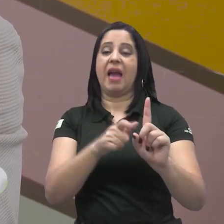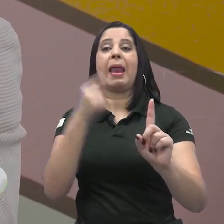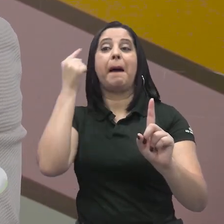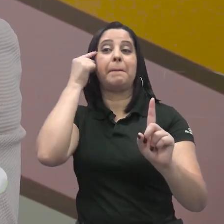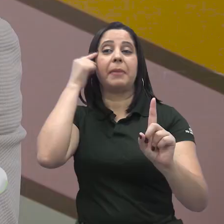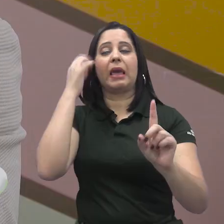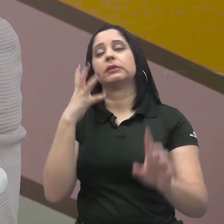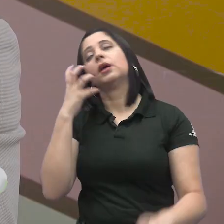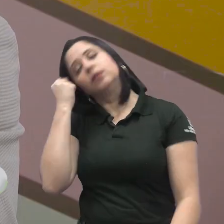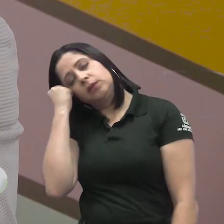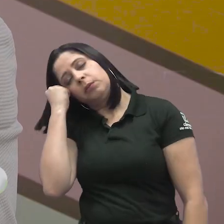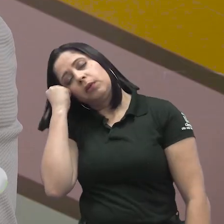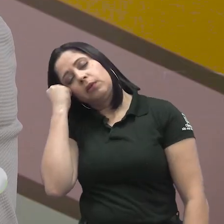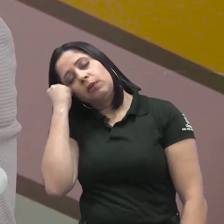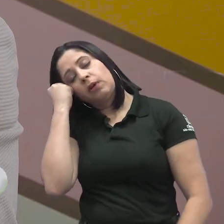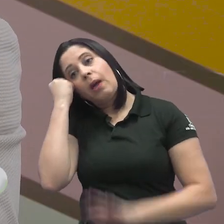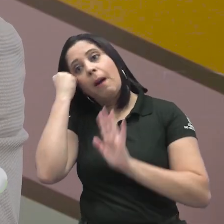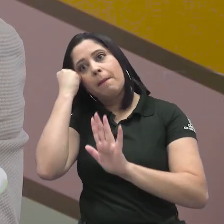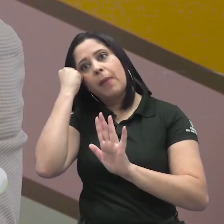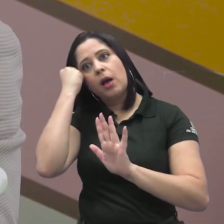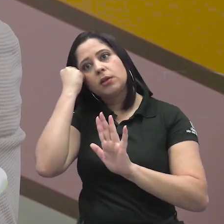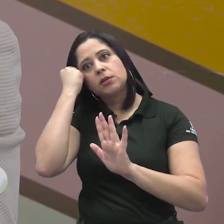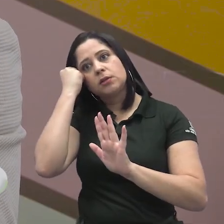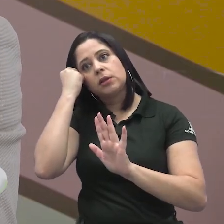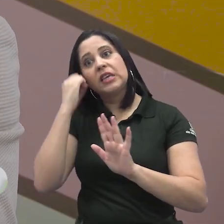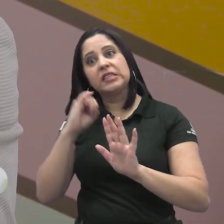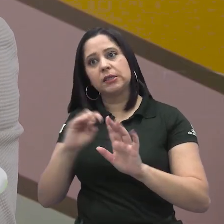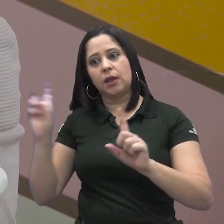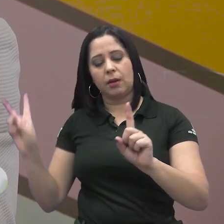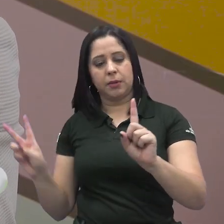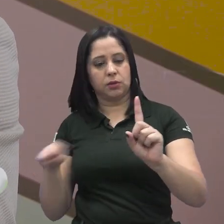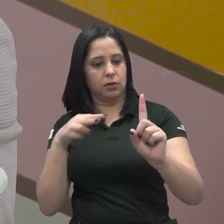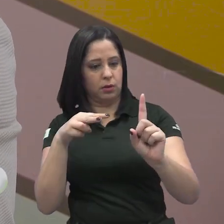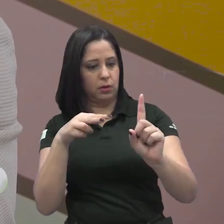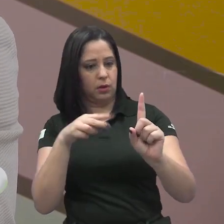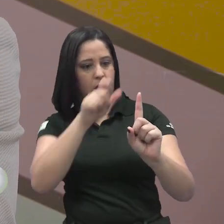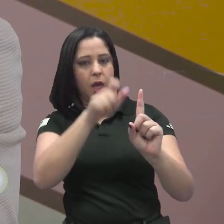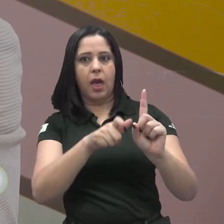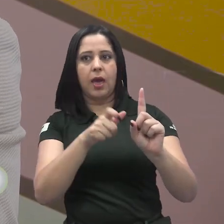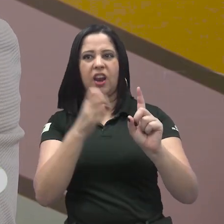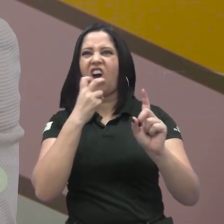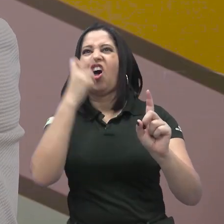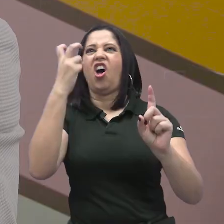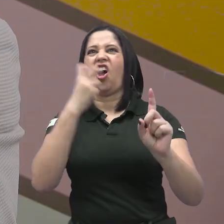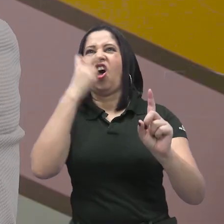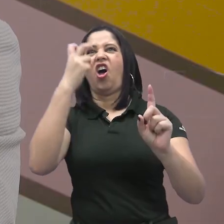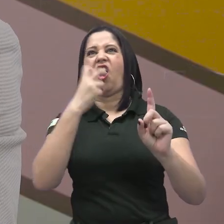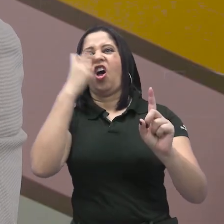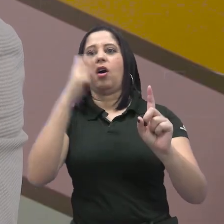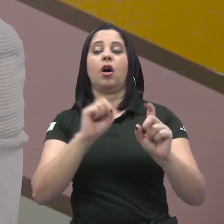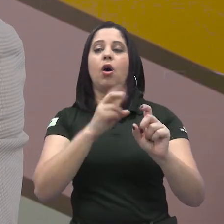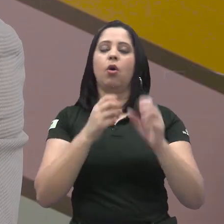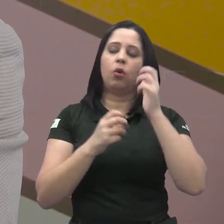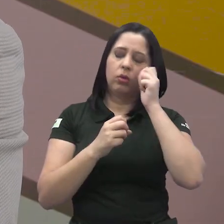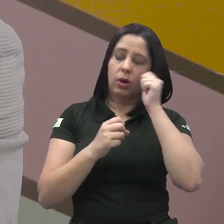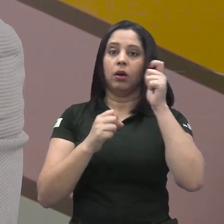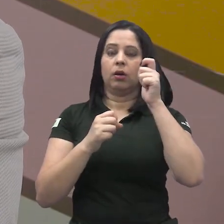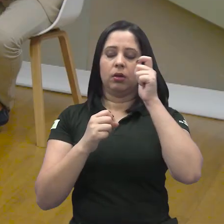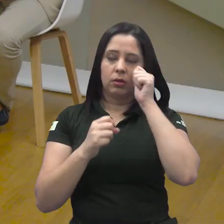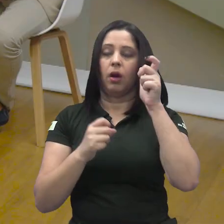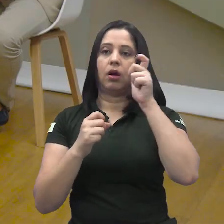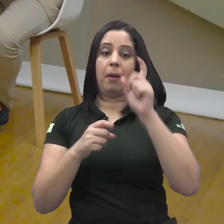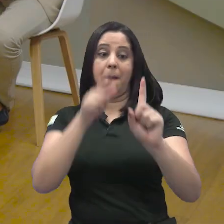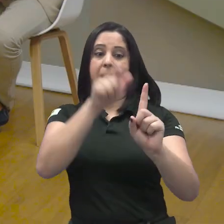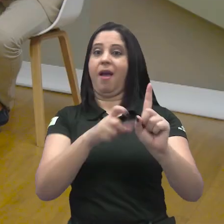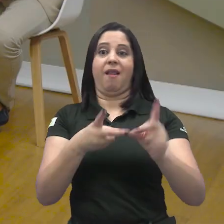dormem, que elas apagam, mas se você botar alguém do lado monitorando, observa que elas estão roncando muito, fazendo apneia à noite. Olha só, bom, são vários